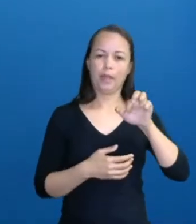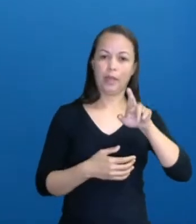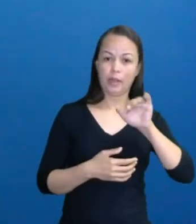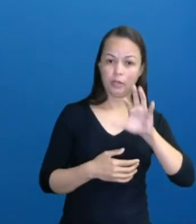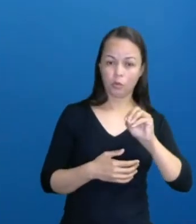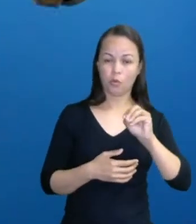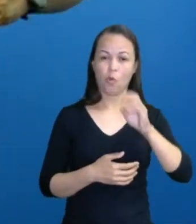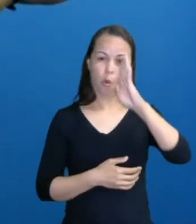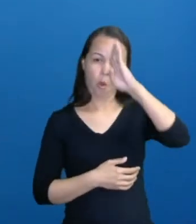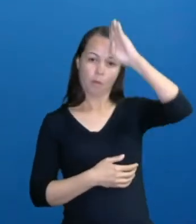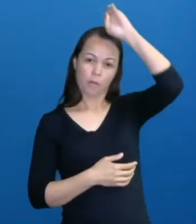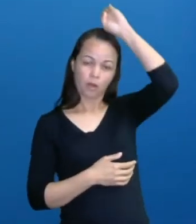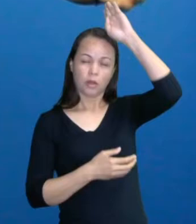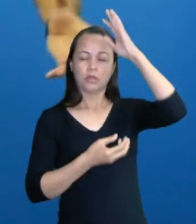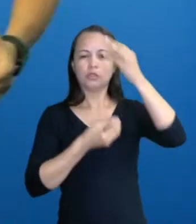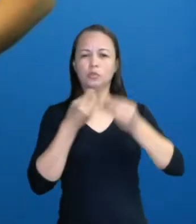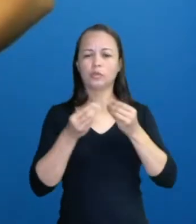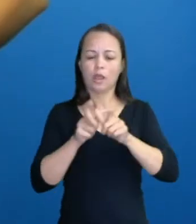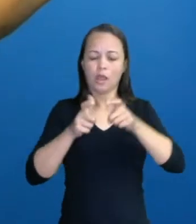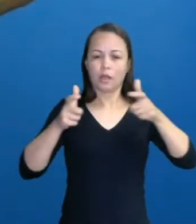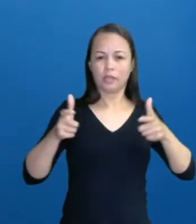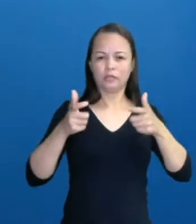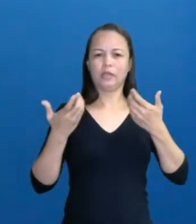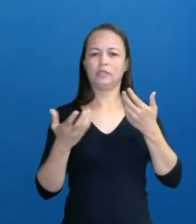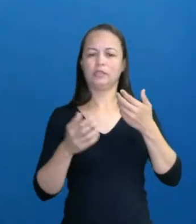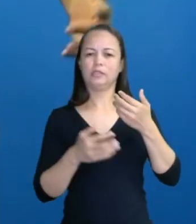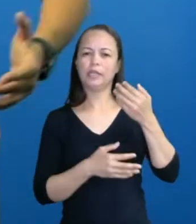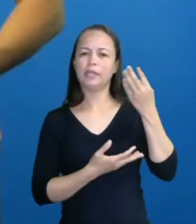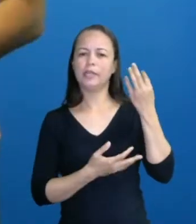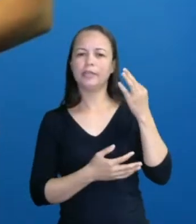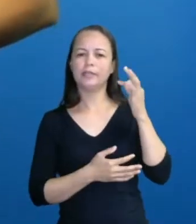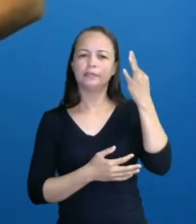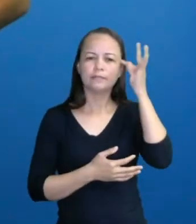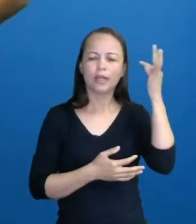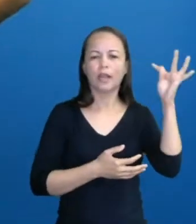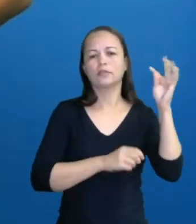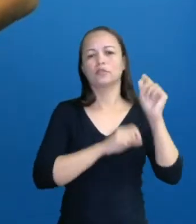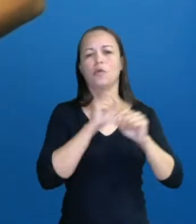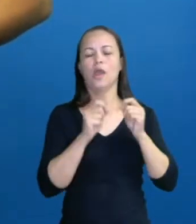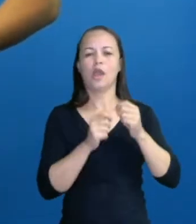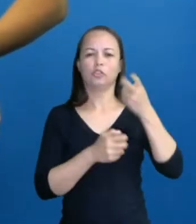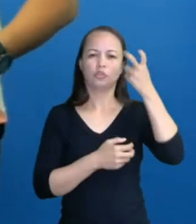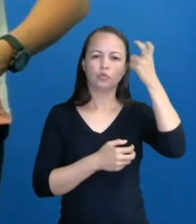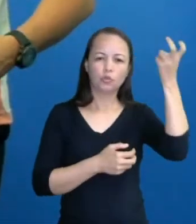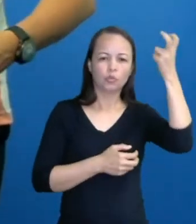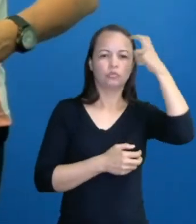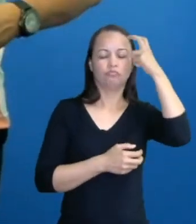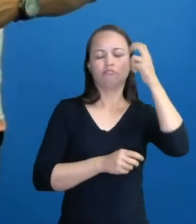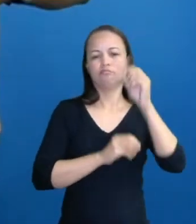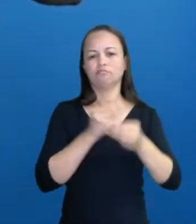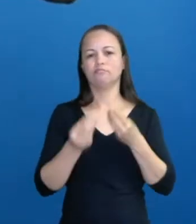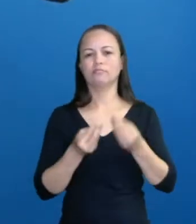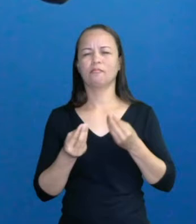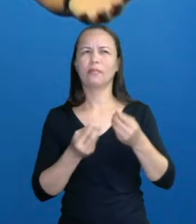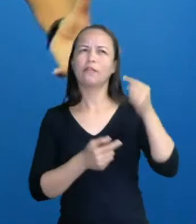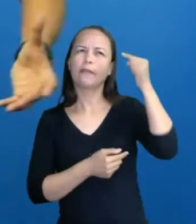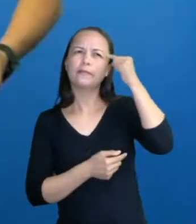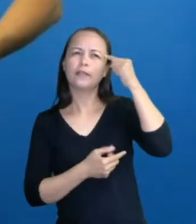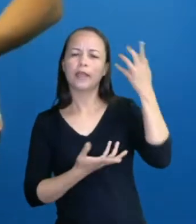da grande Grécia, das grandes produções intelectuais, culturais, a questão da ideia até